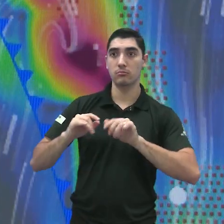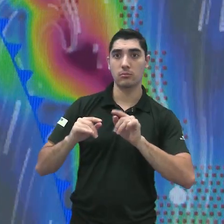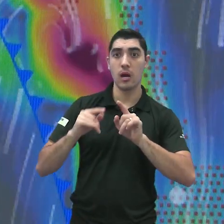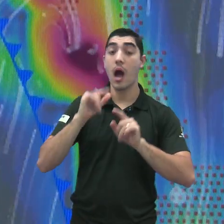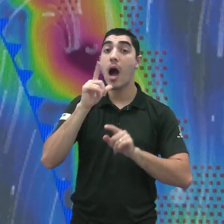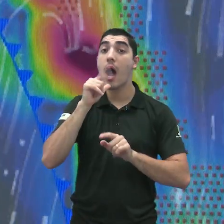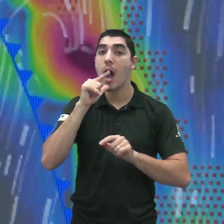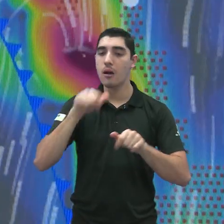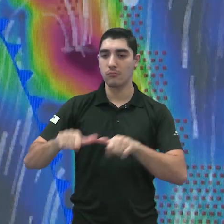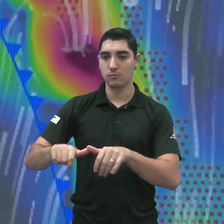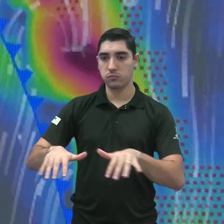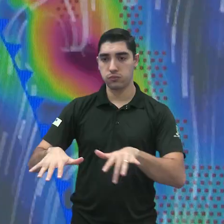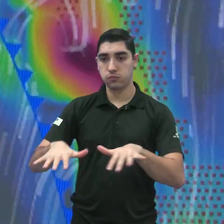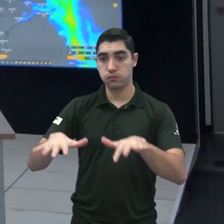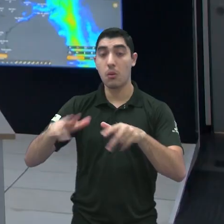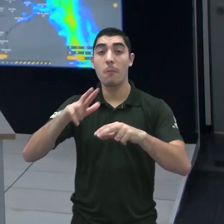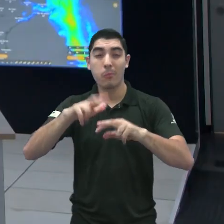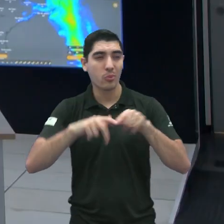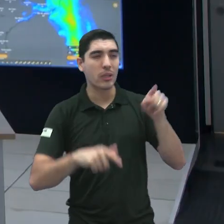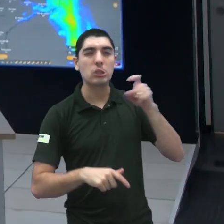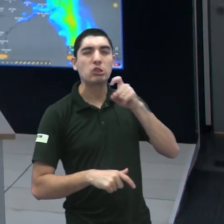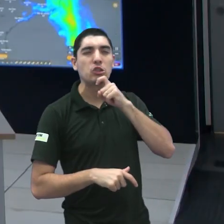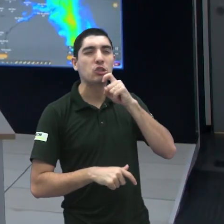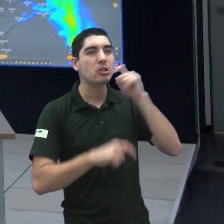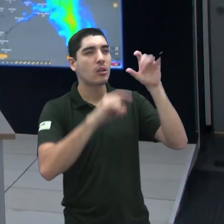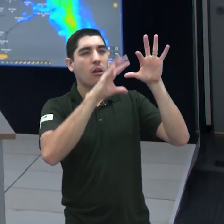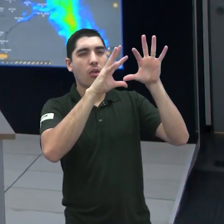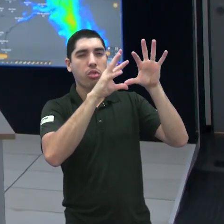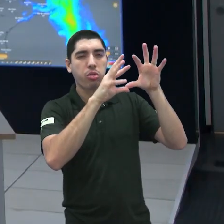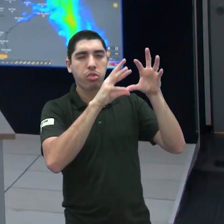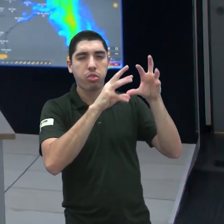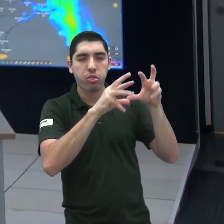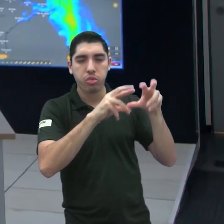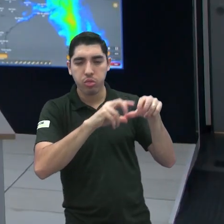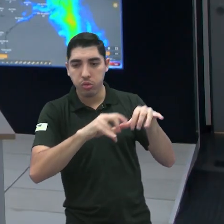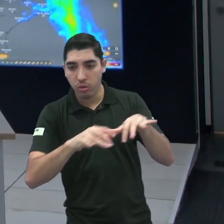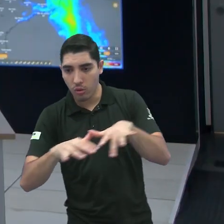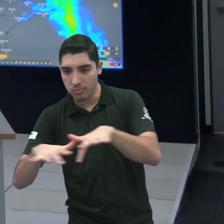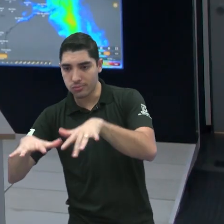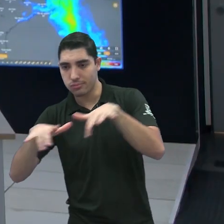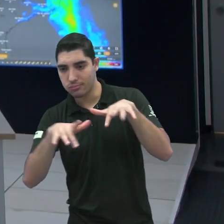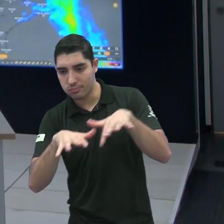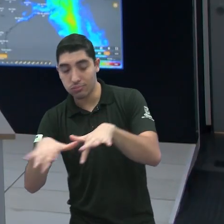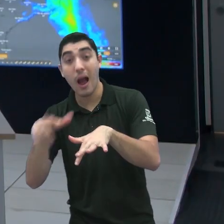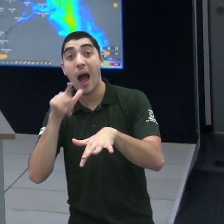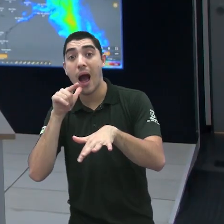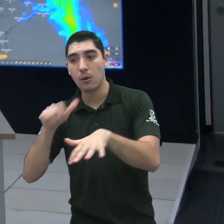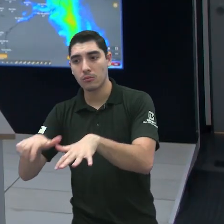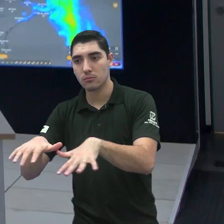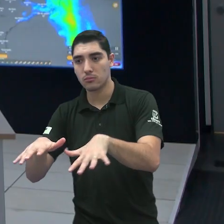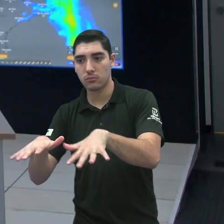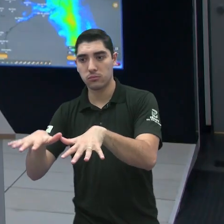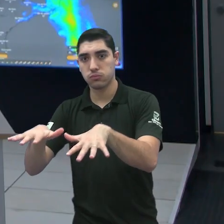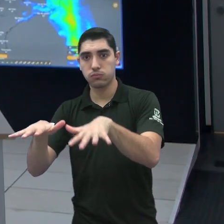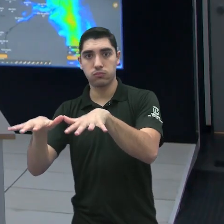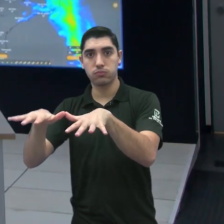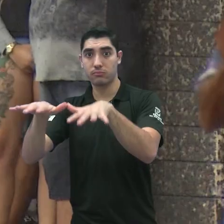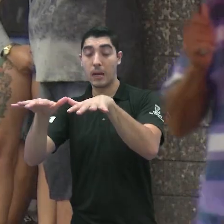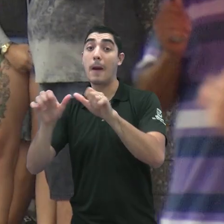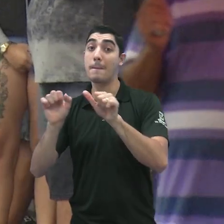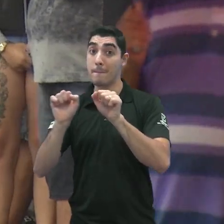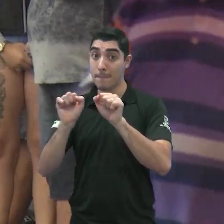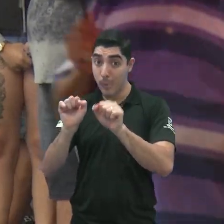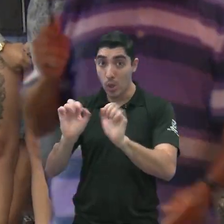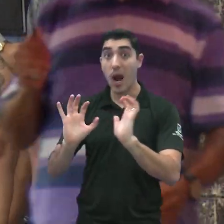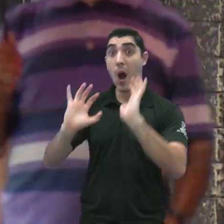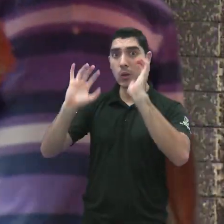mar causado pelo degelo, que decorre das temperaturas mais altas, pode levar a inundações costeiras.